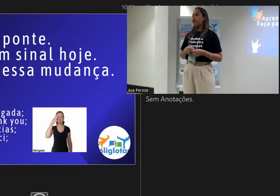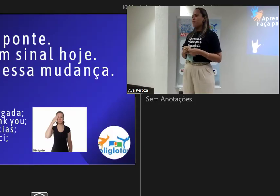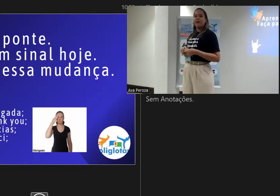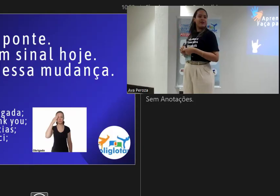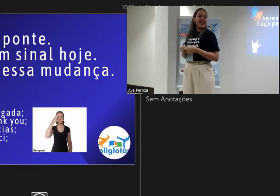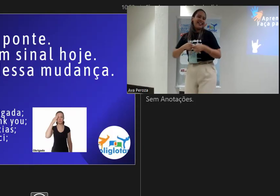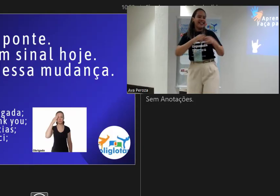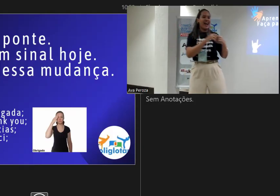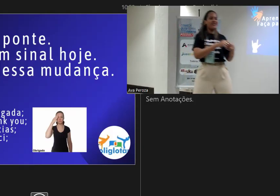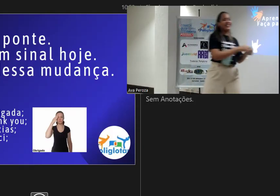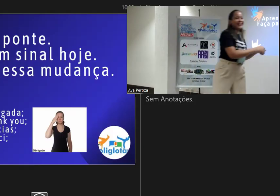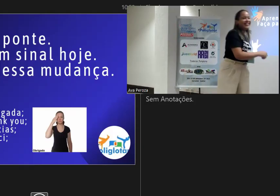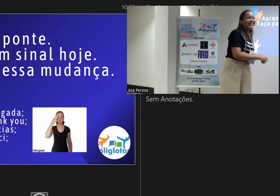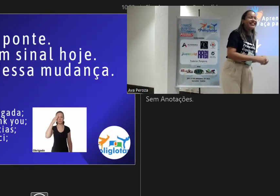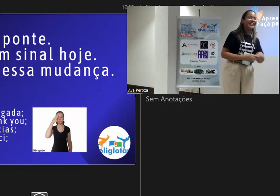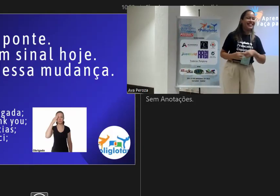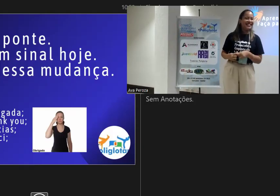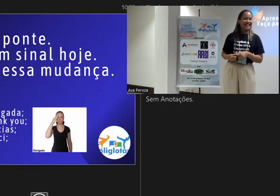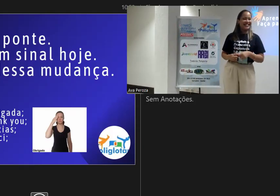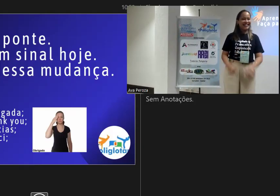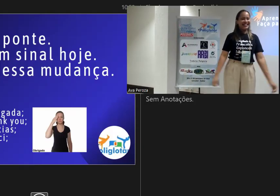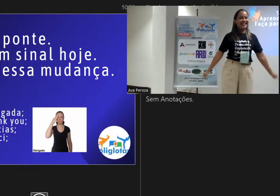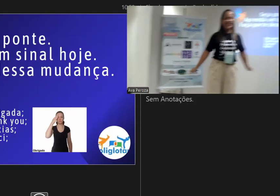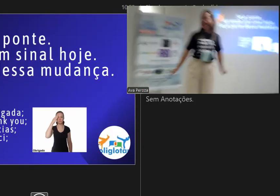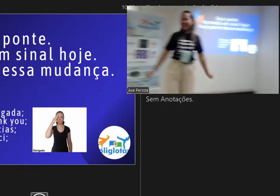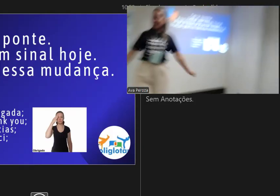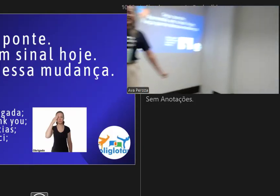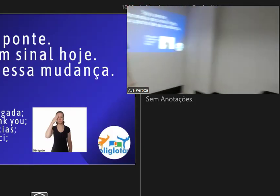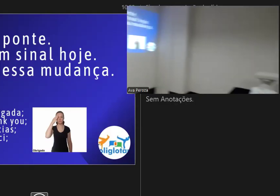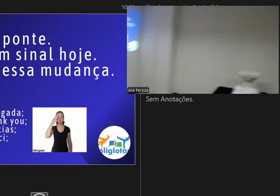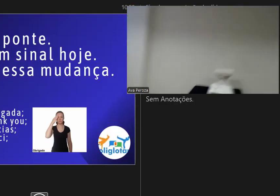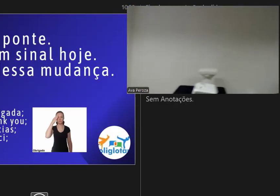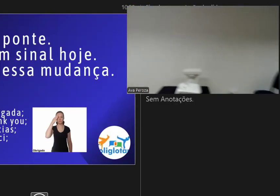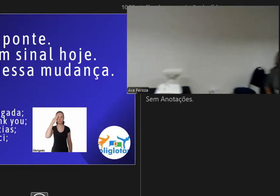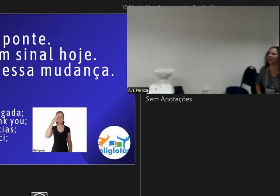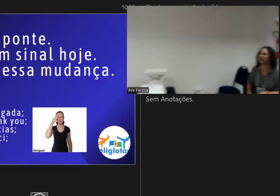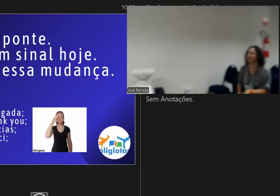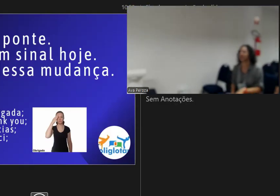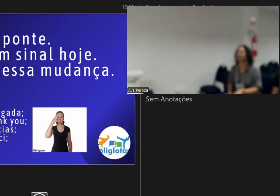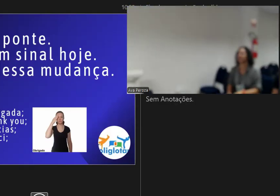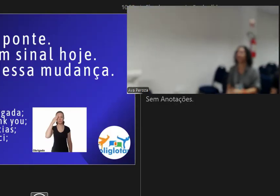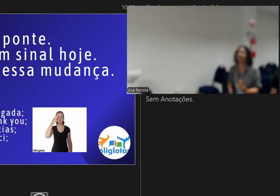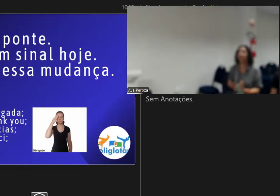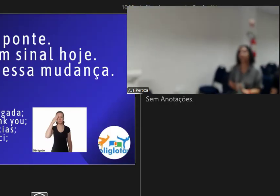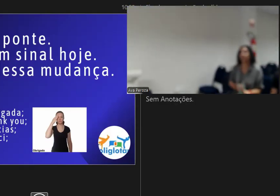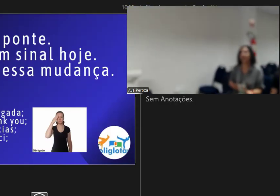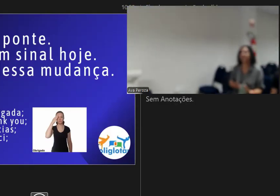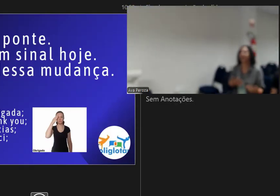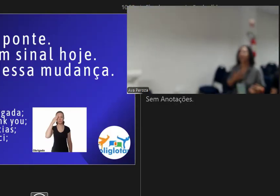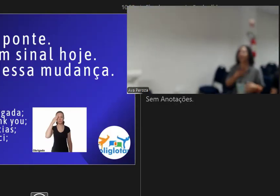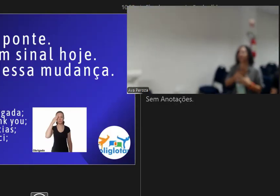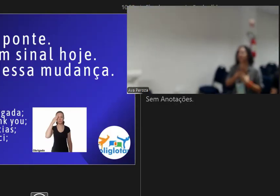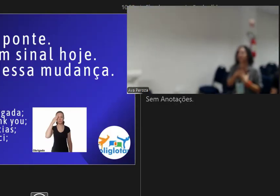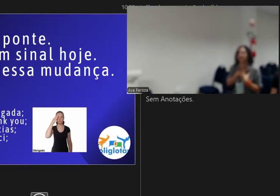Mais alguma pergunta? Eu tenho. Gabi? Eu acho que tem um pouco a ver também com isso, mas eu fiquei curiosa agora. Por exemplo, em língua